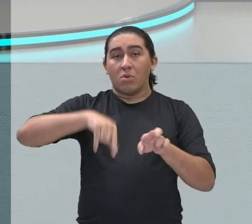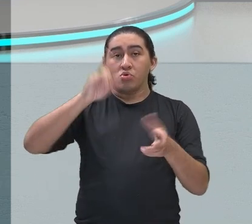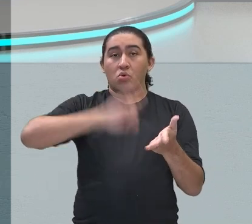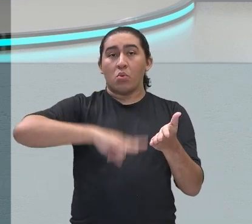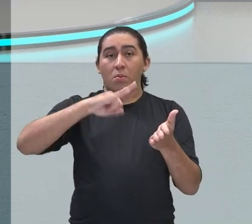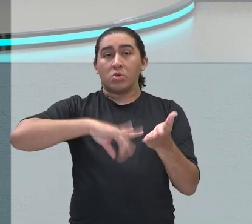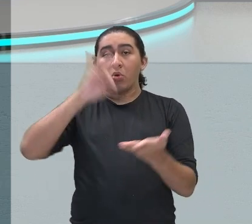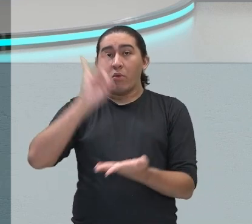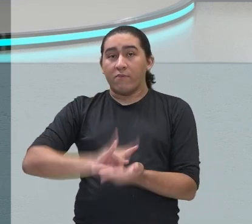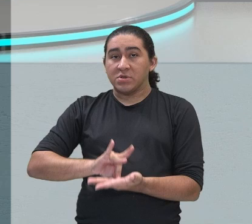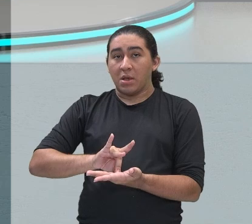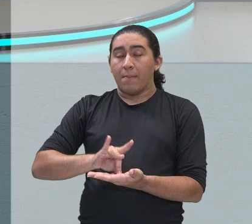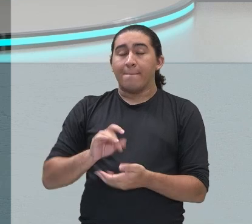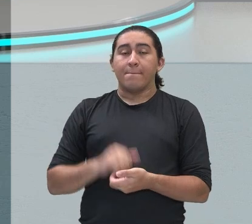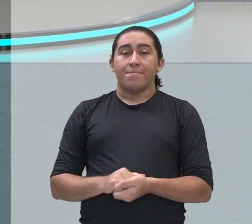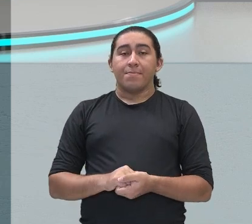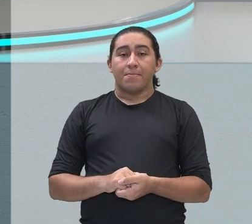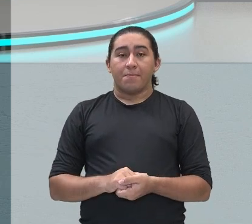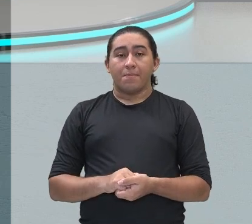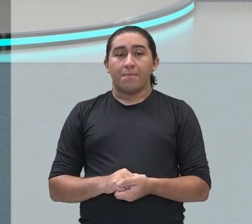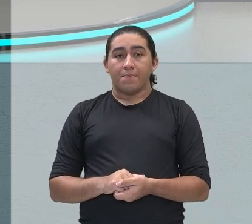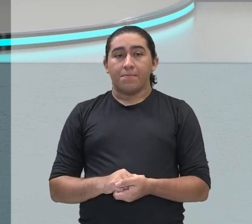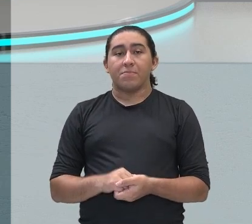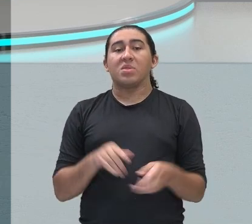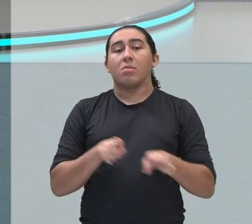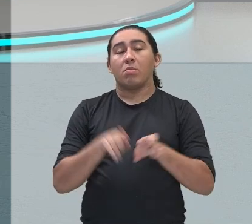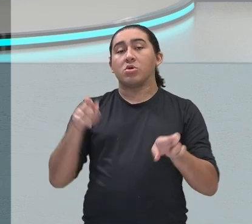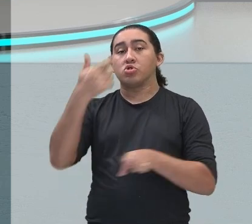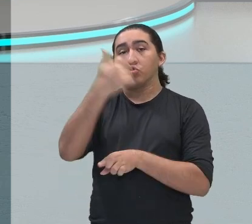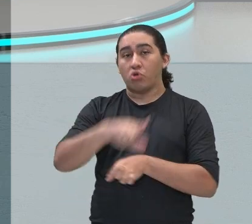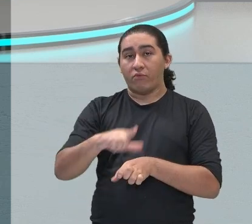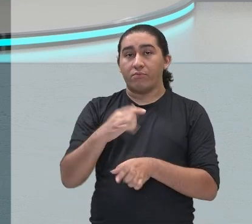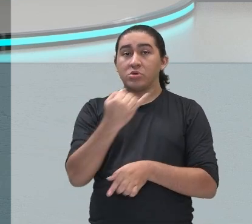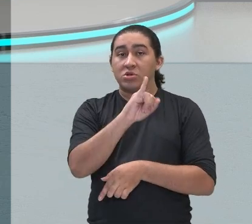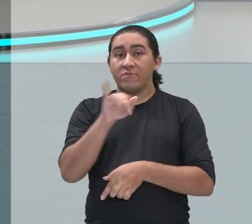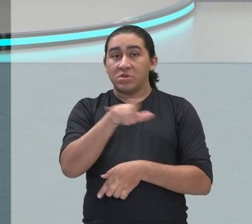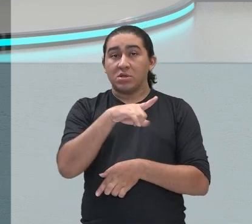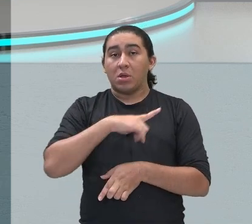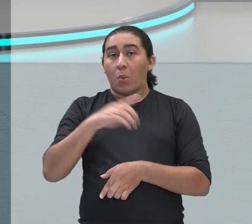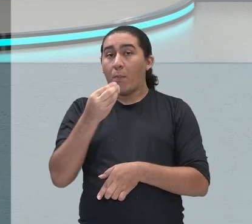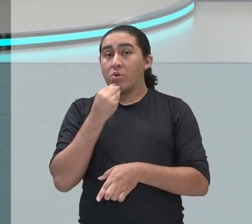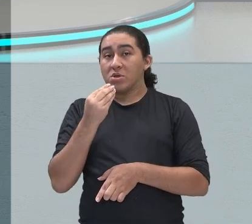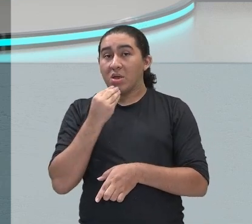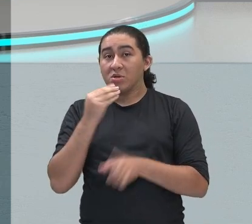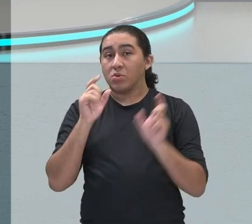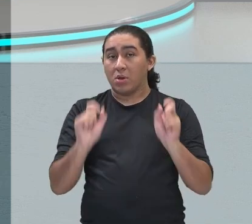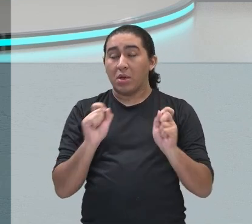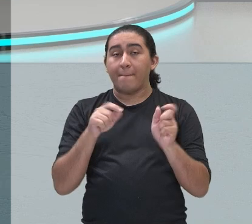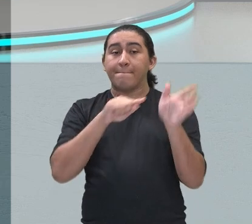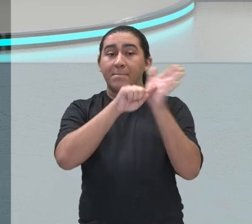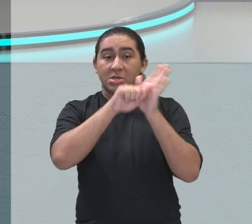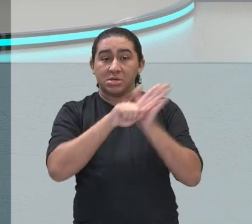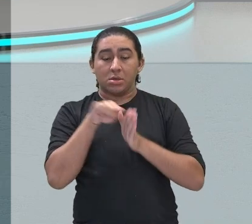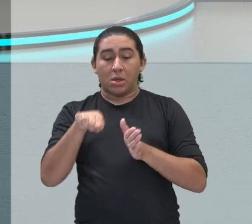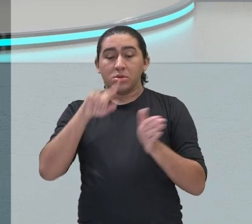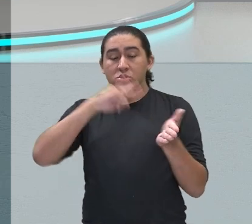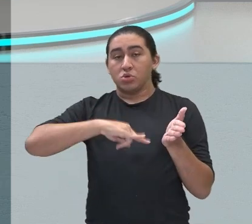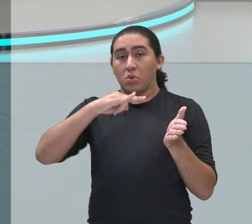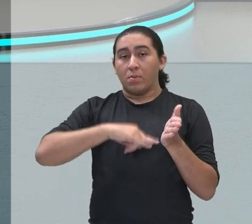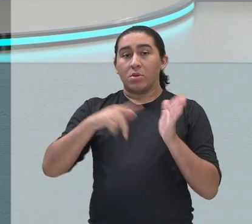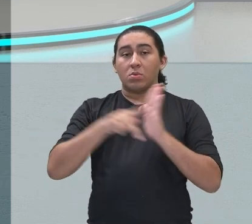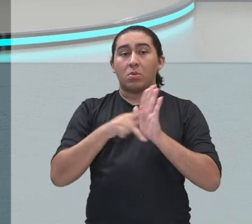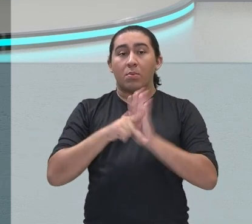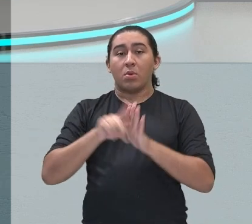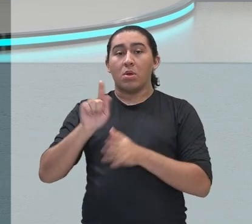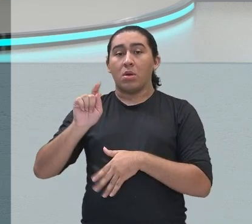oficial. Mas eu convido vocês novamente, se tiverem a oportunidade, pesquisem sobre